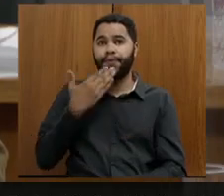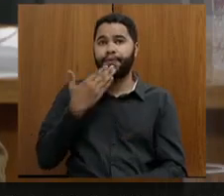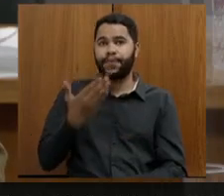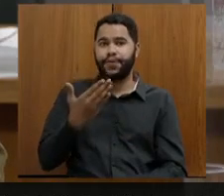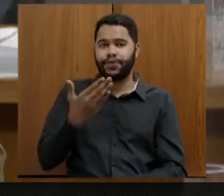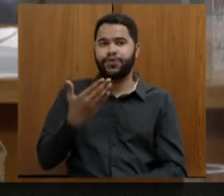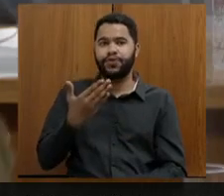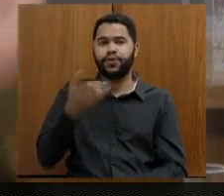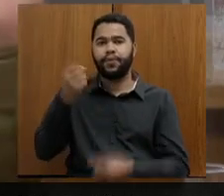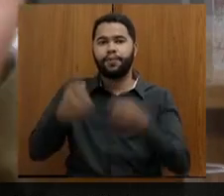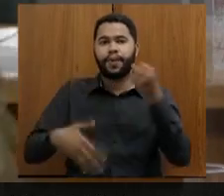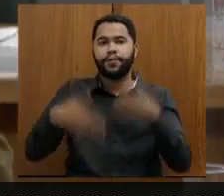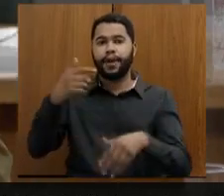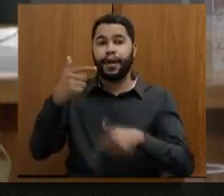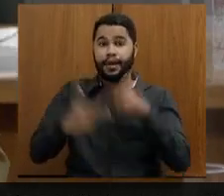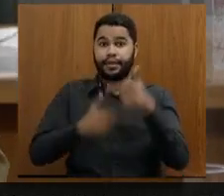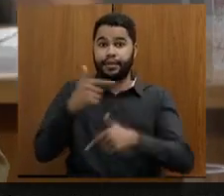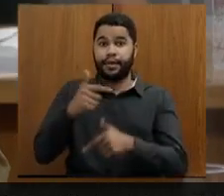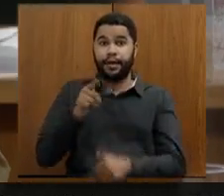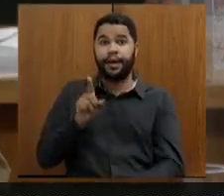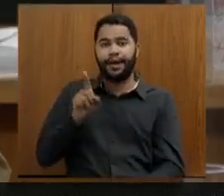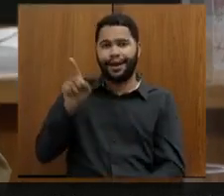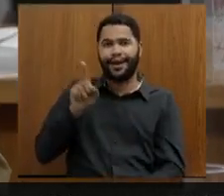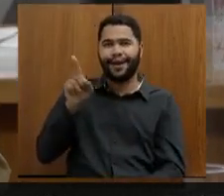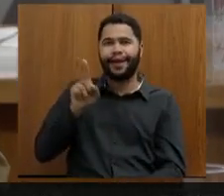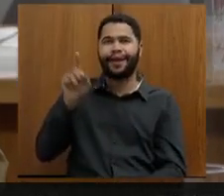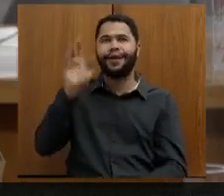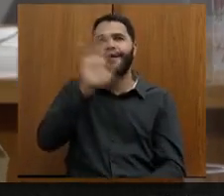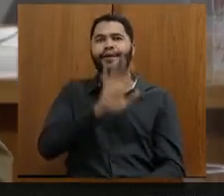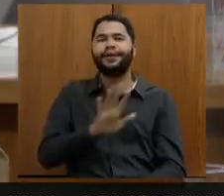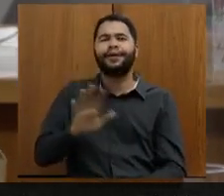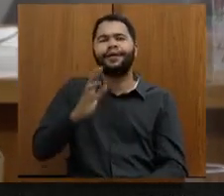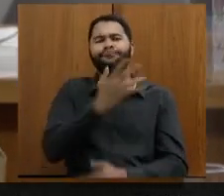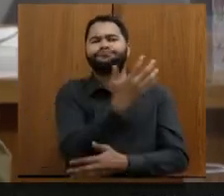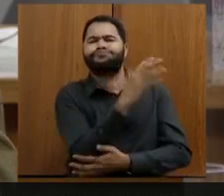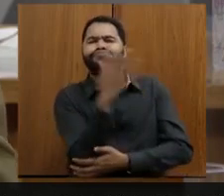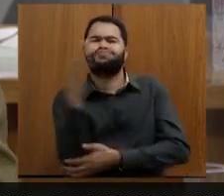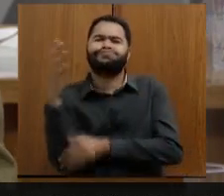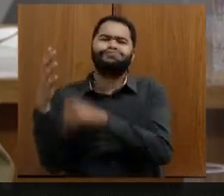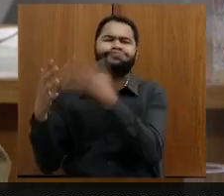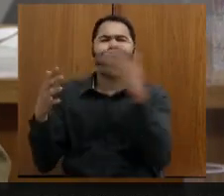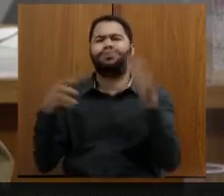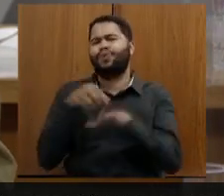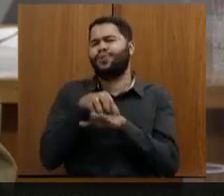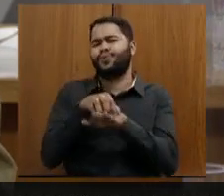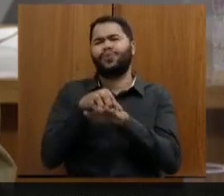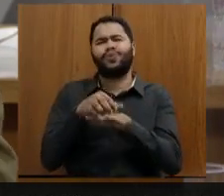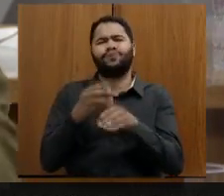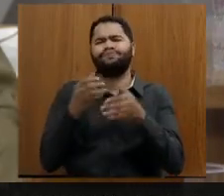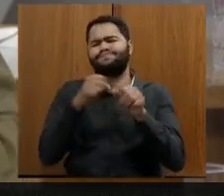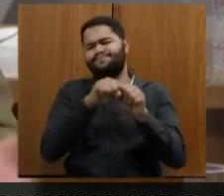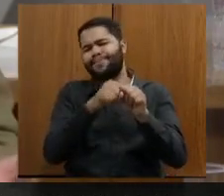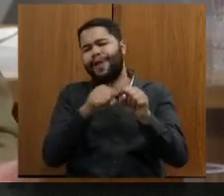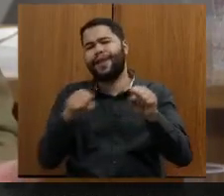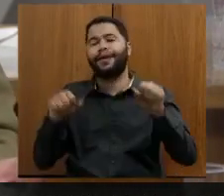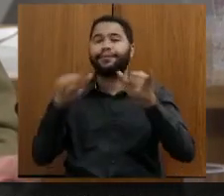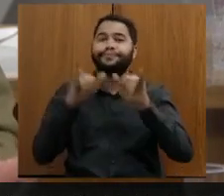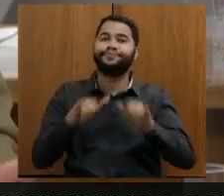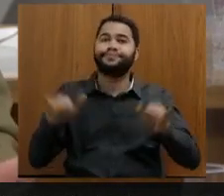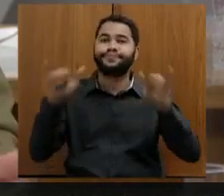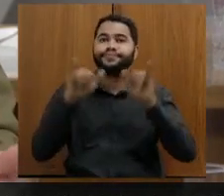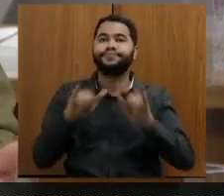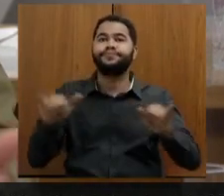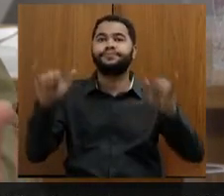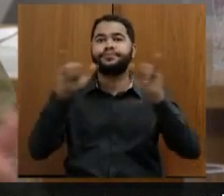para ela fazer esse vídeo ela trabalha nessa nessa patrulha né que lá tem uma natureza turística muito grande para divulgar aí para